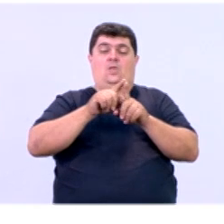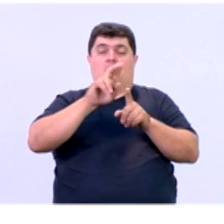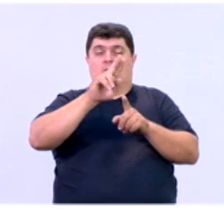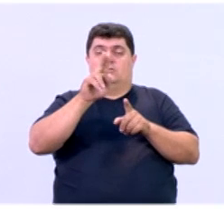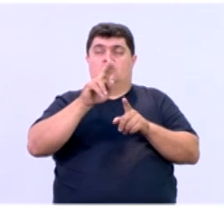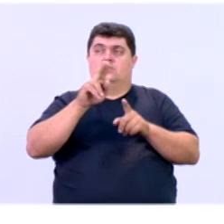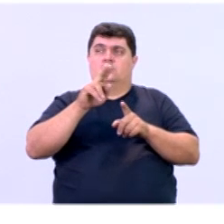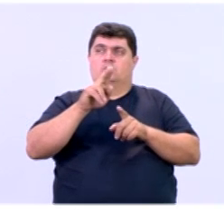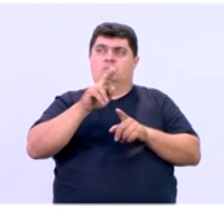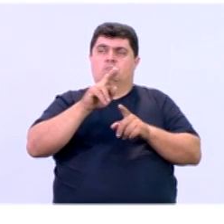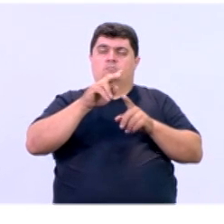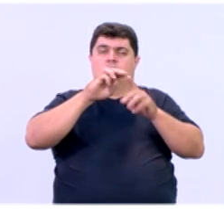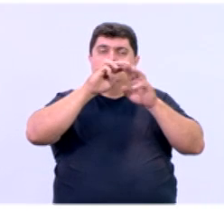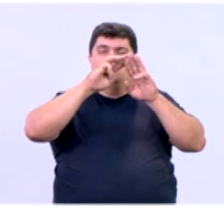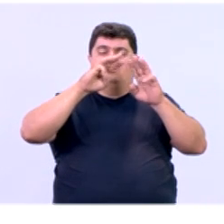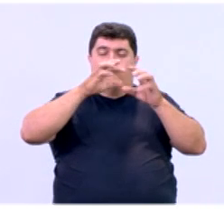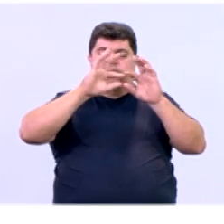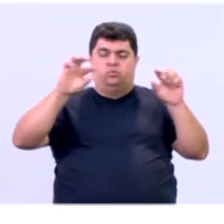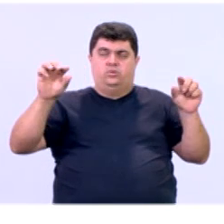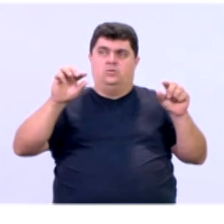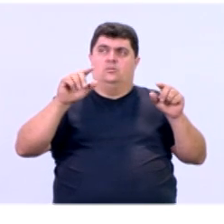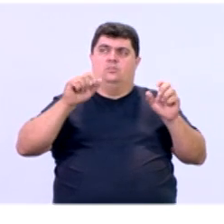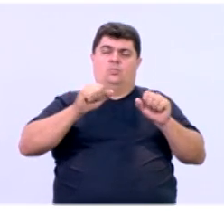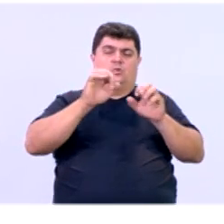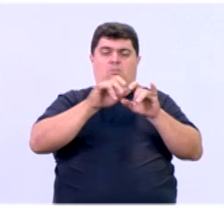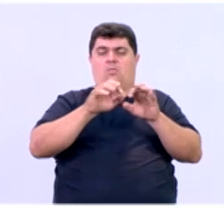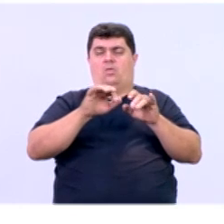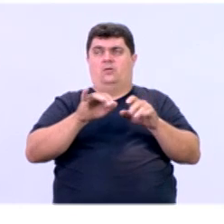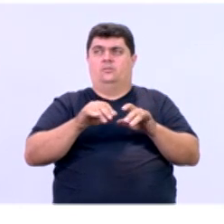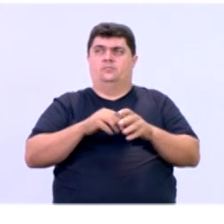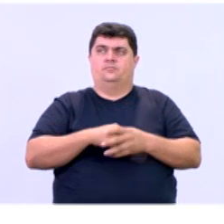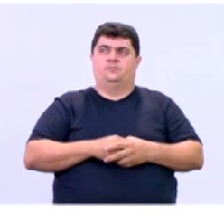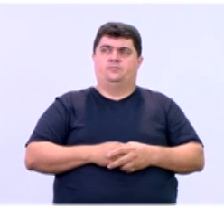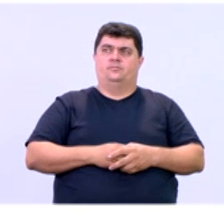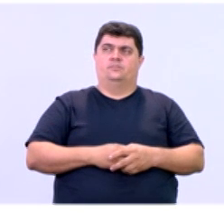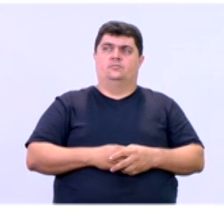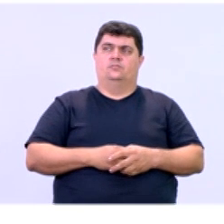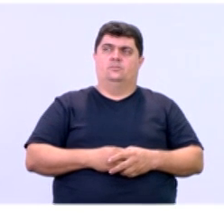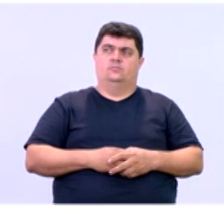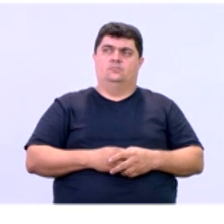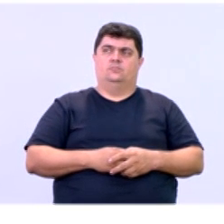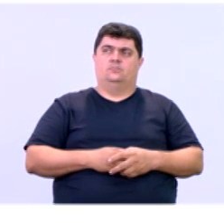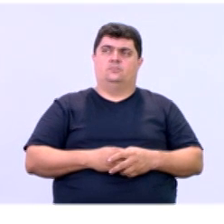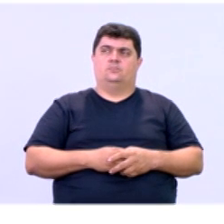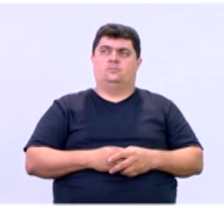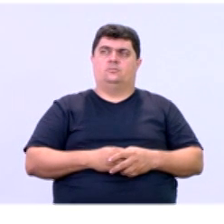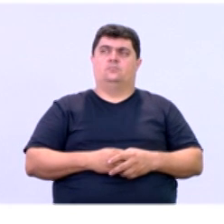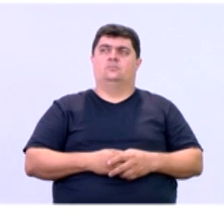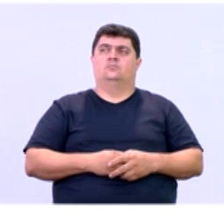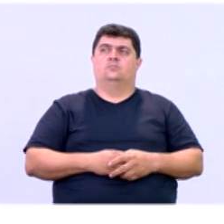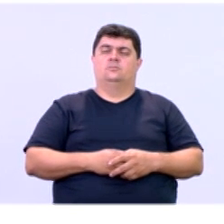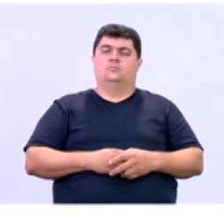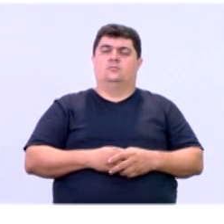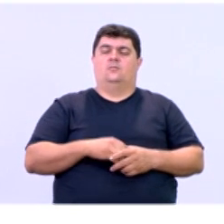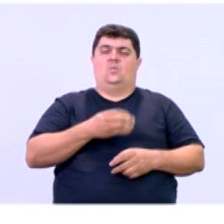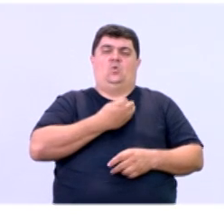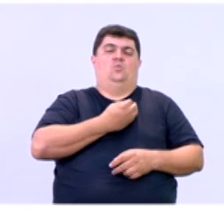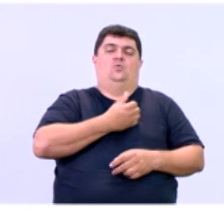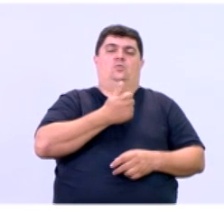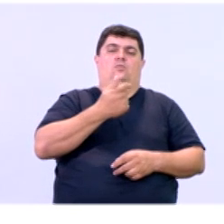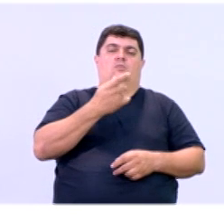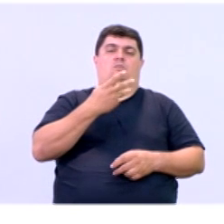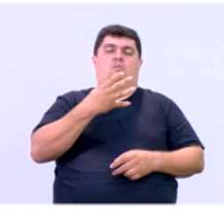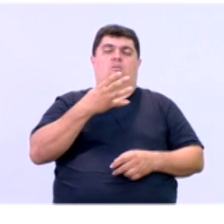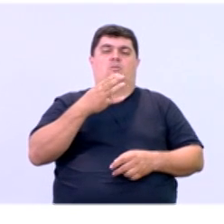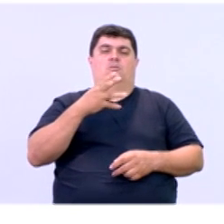completo. Então, aqui eu posso digitar, tá? Eu vou colocar 3, 4, 5, 6, 7, 8, 0,